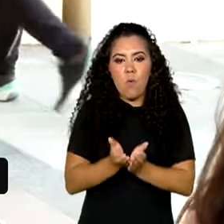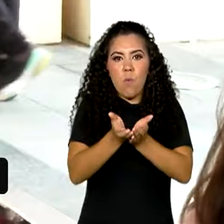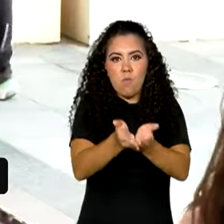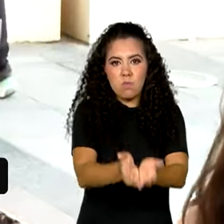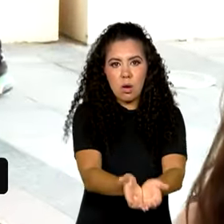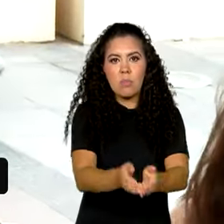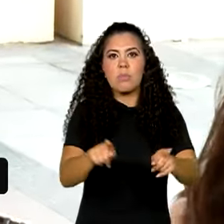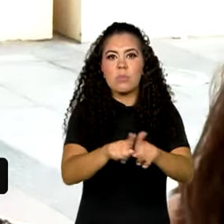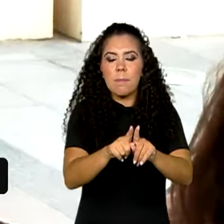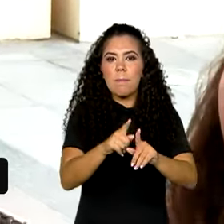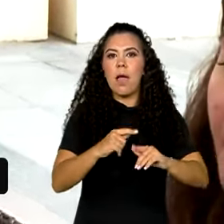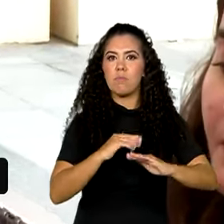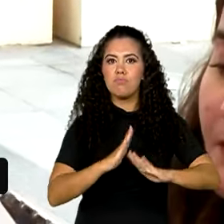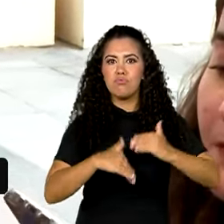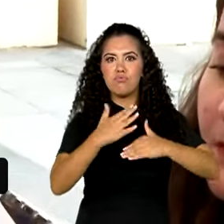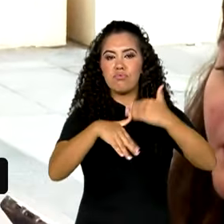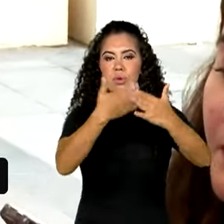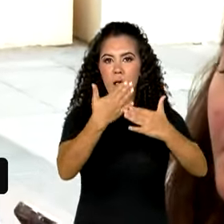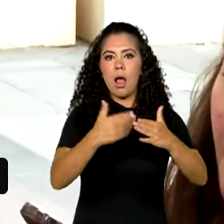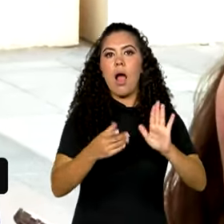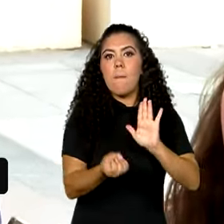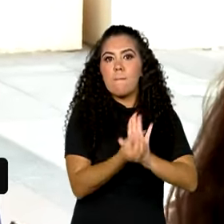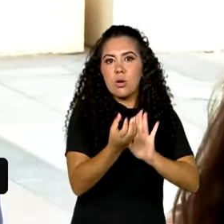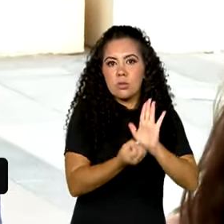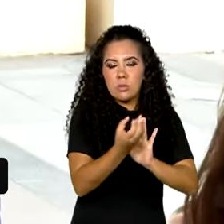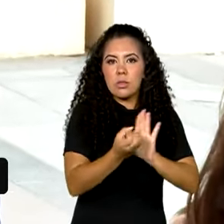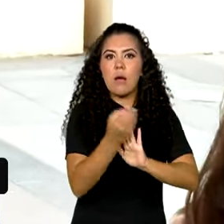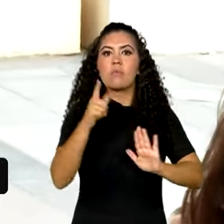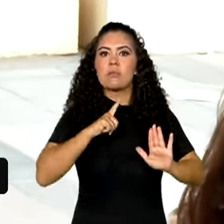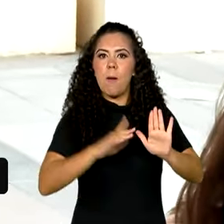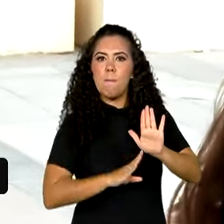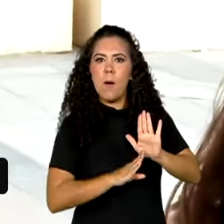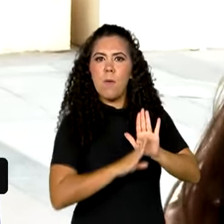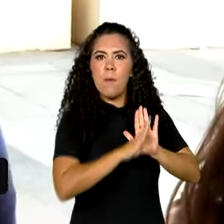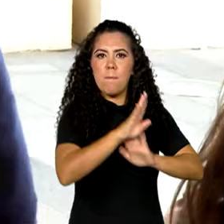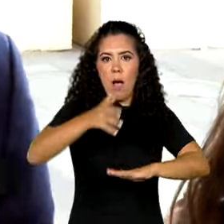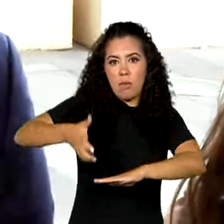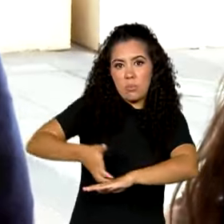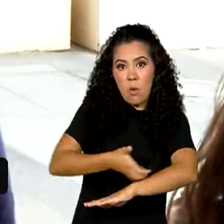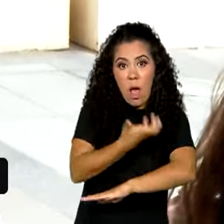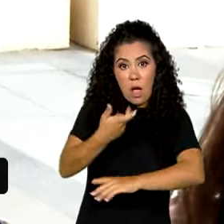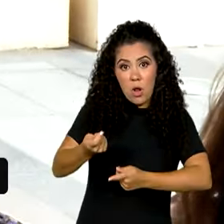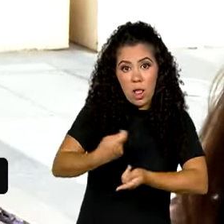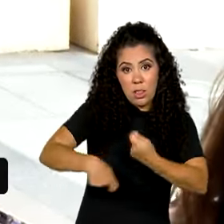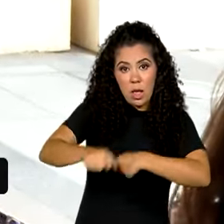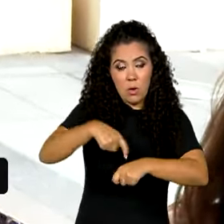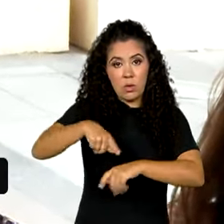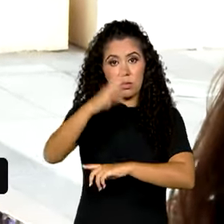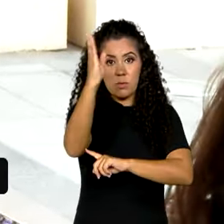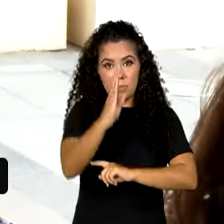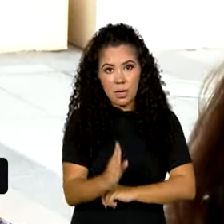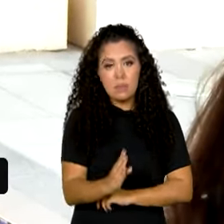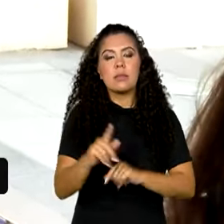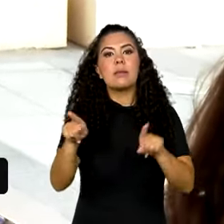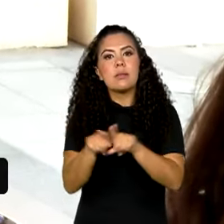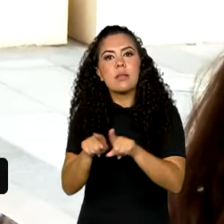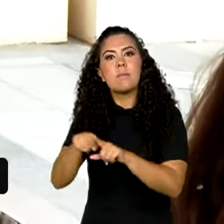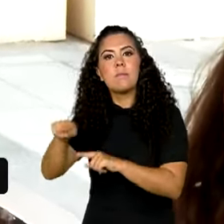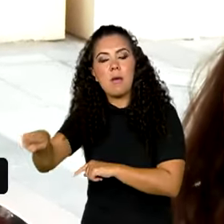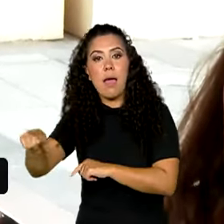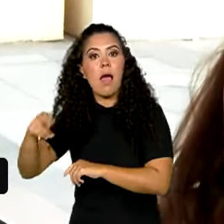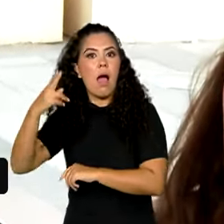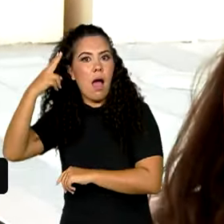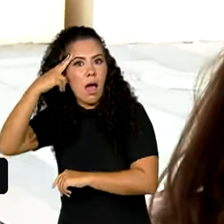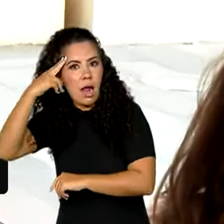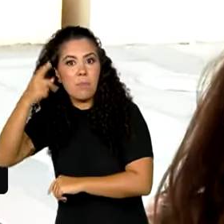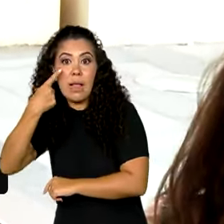da produção brasileira, tendo em vista o crescimento do agronegócio no país. E os investidores árabes sinalizam